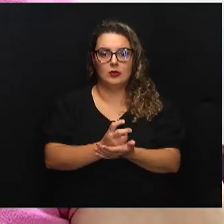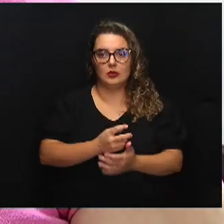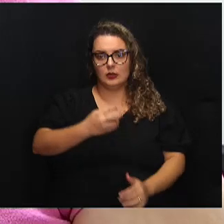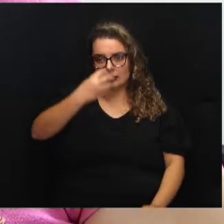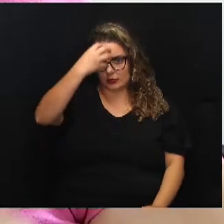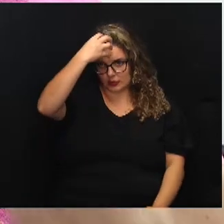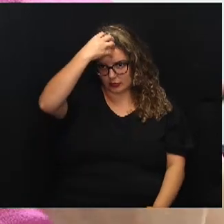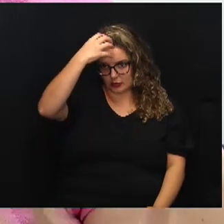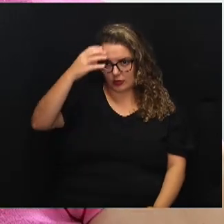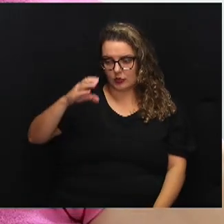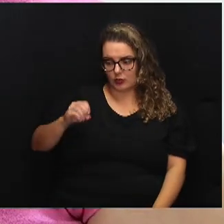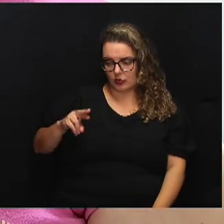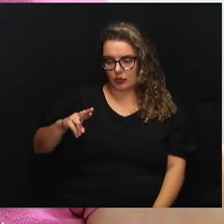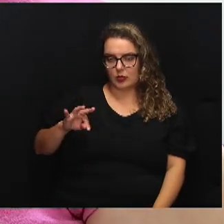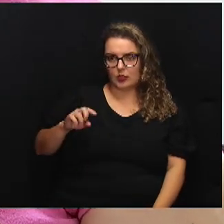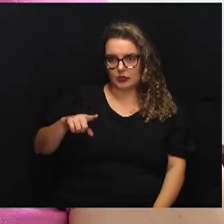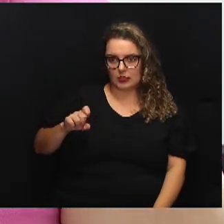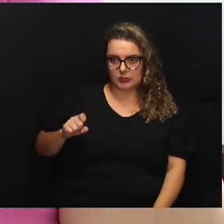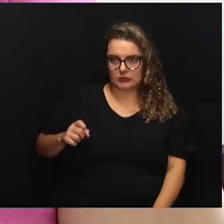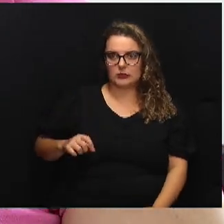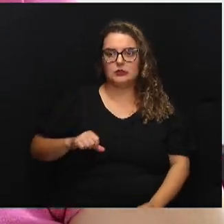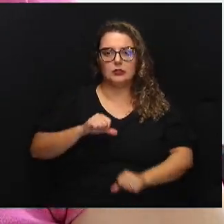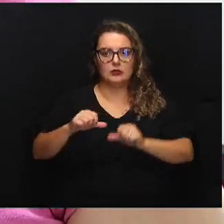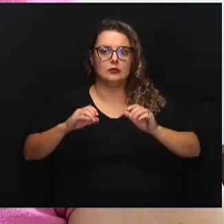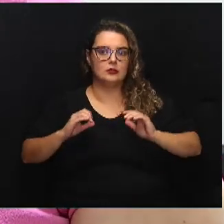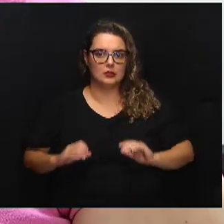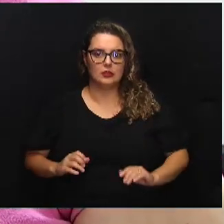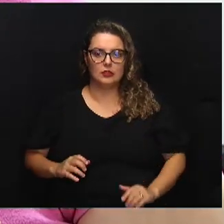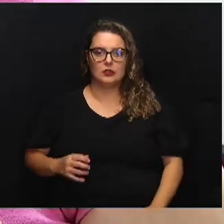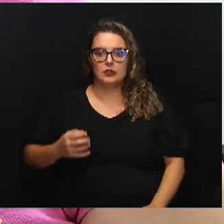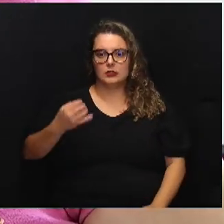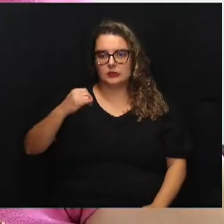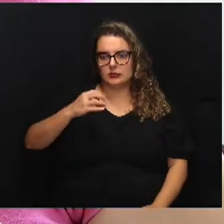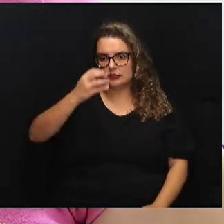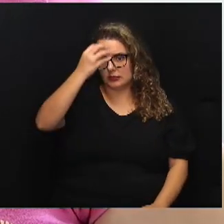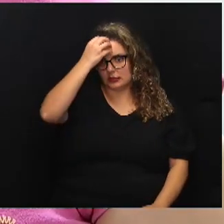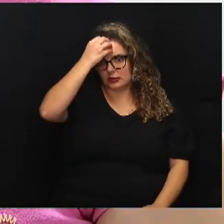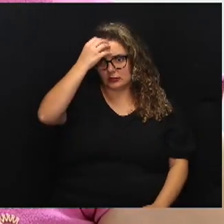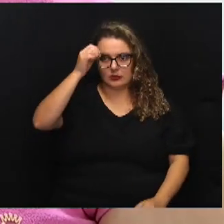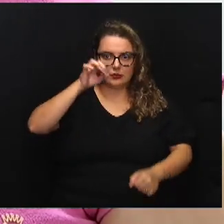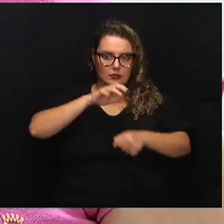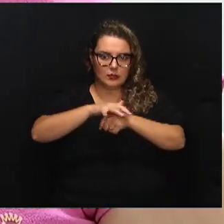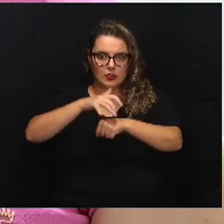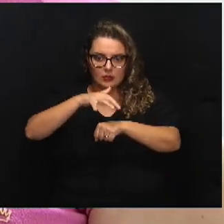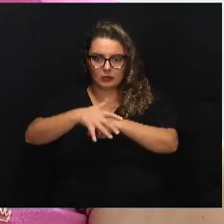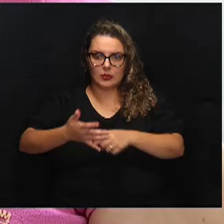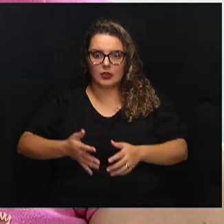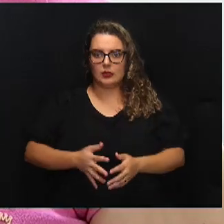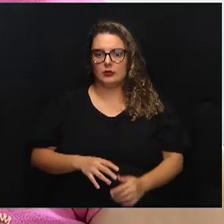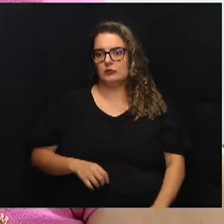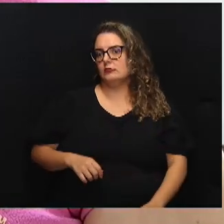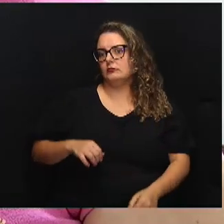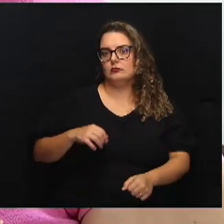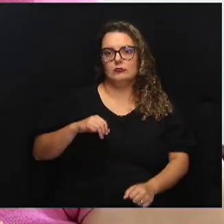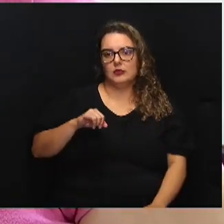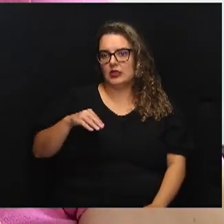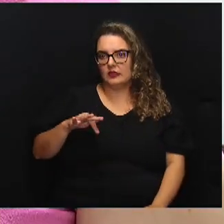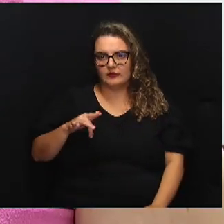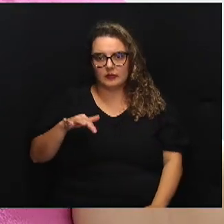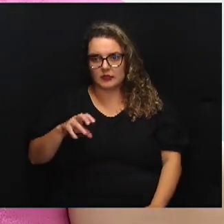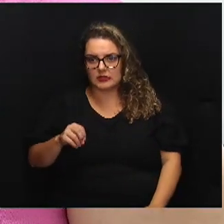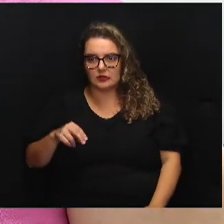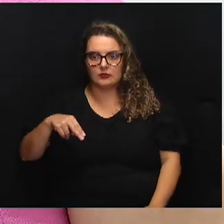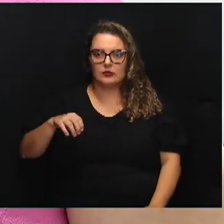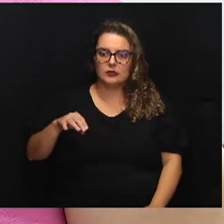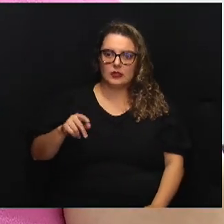córtex. O córtex também tem alteração de comportamento. Então, se ele tiver aqui uma inflamação, uma infecção, uma neoplasia, o